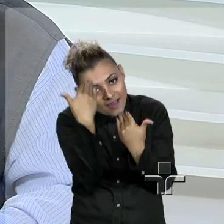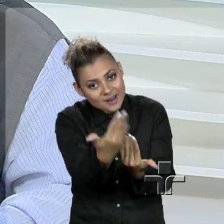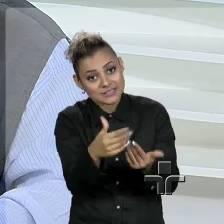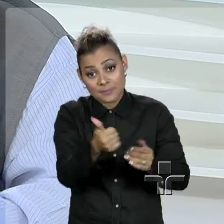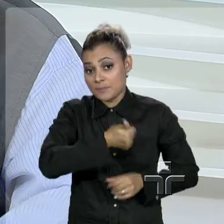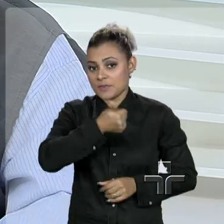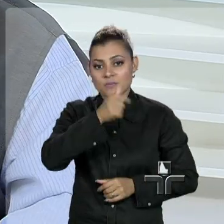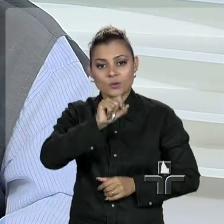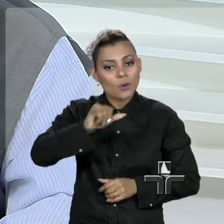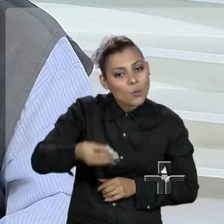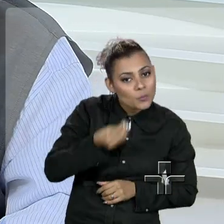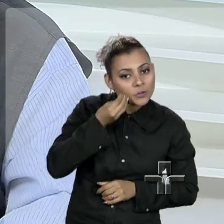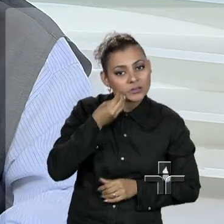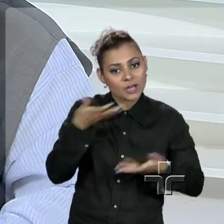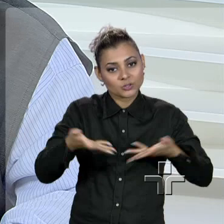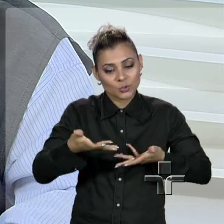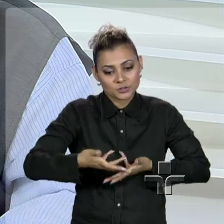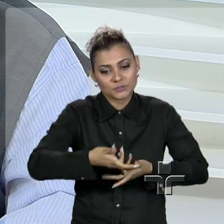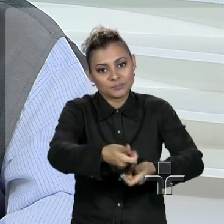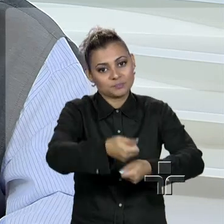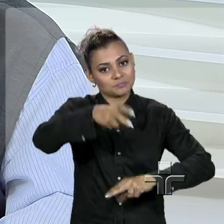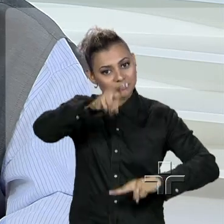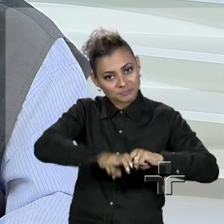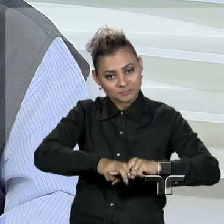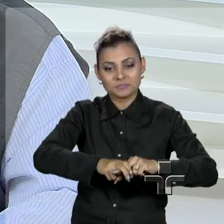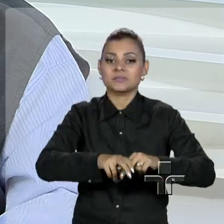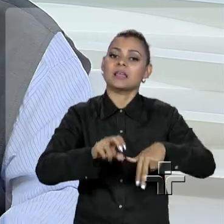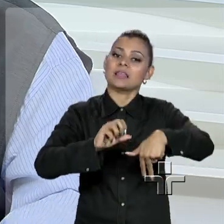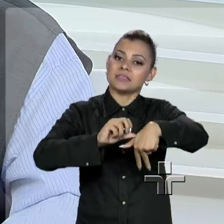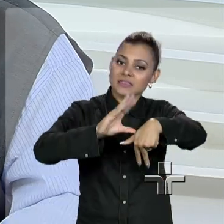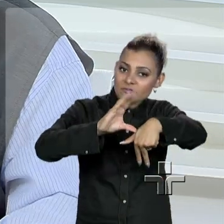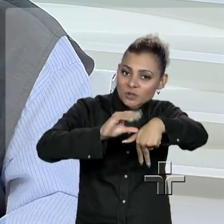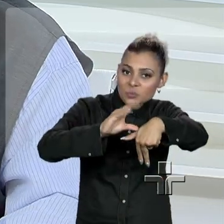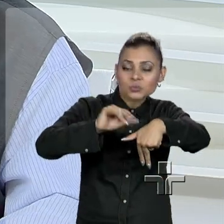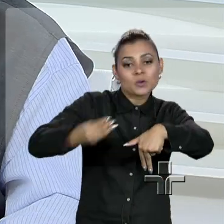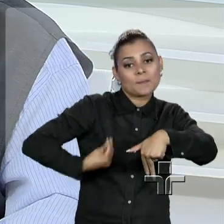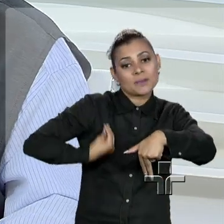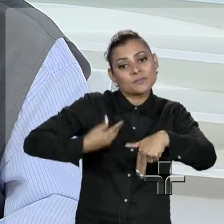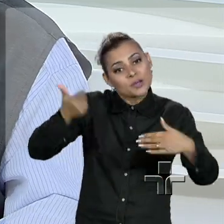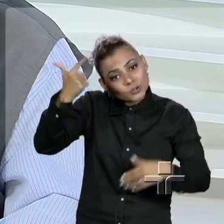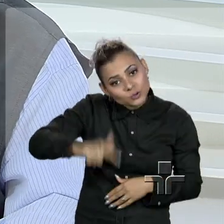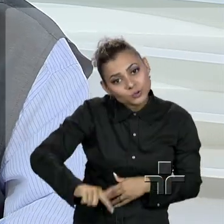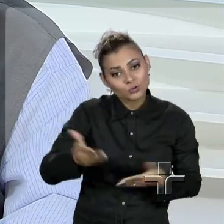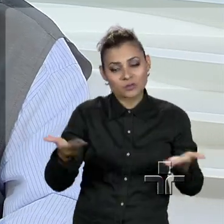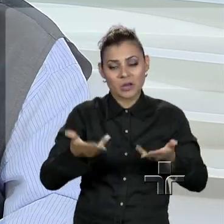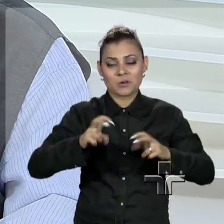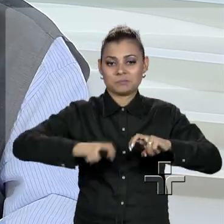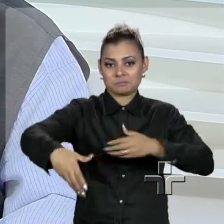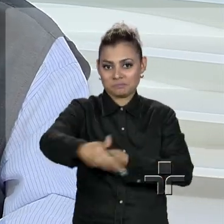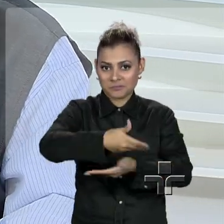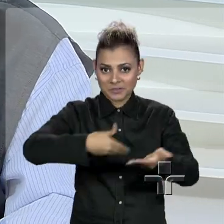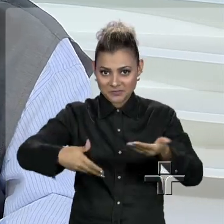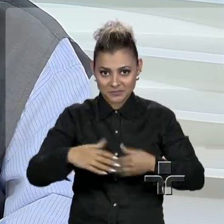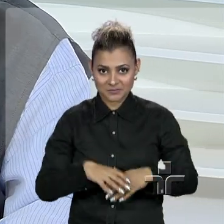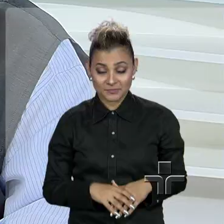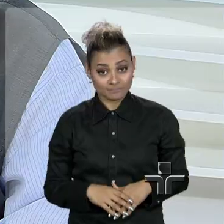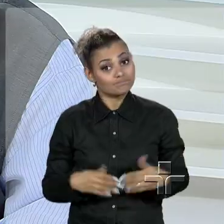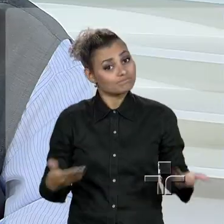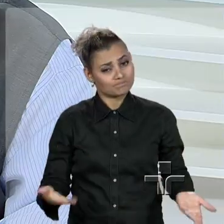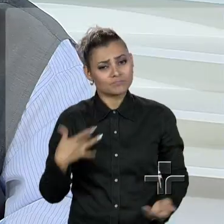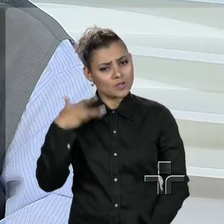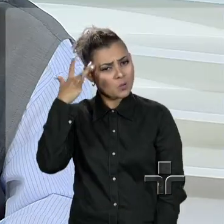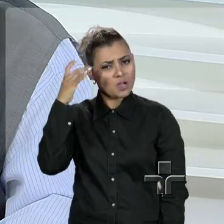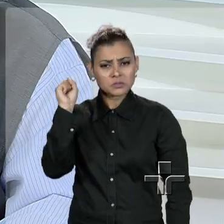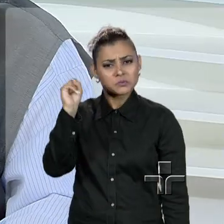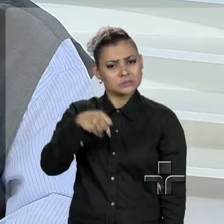a oportunidade que vocês me dão e a TV Cultura de participar mais uma vez deste programa. Eu acho que